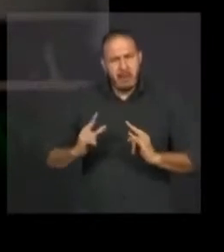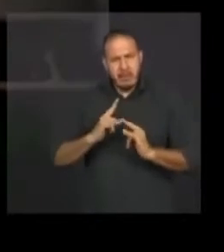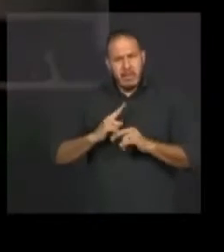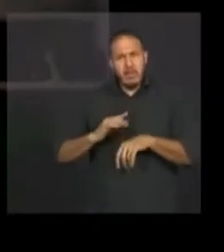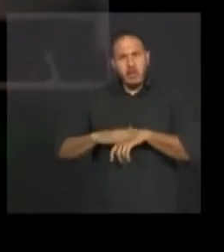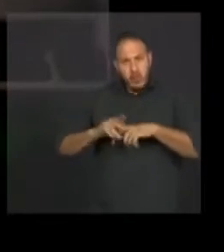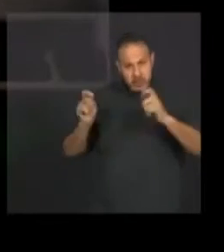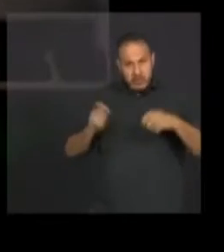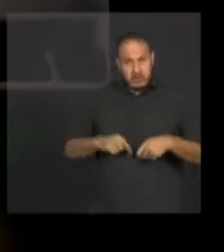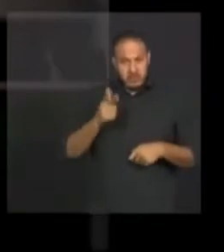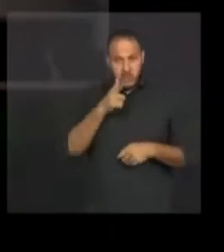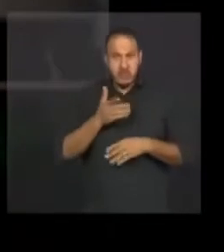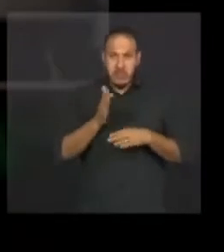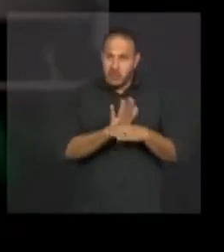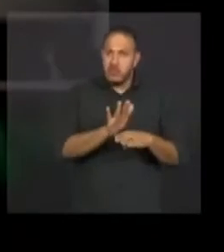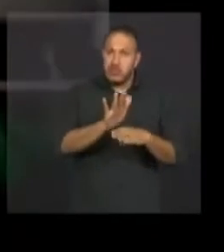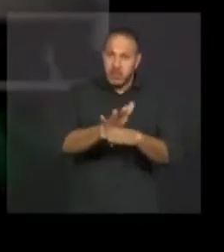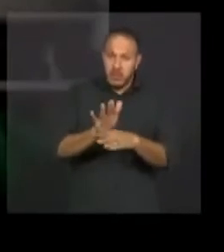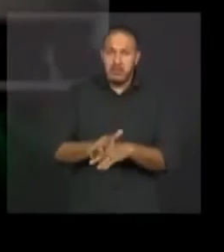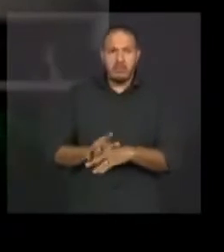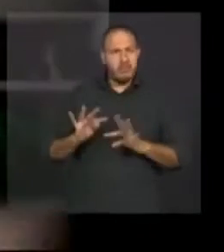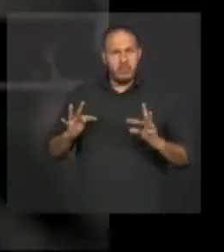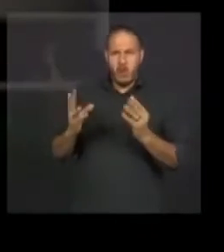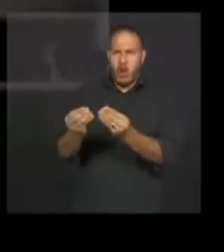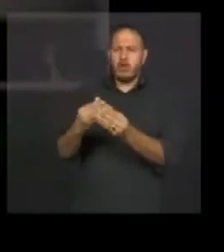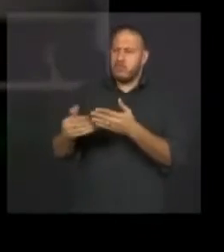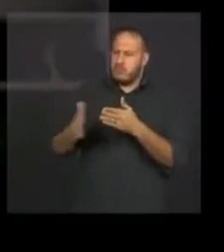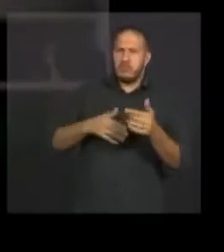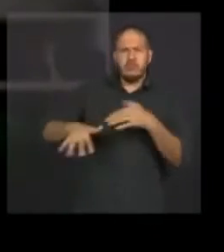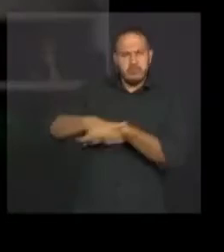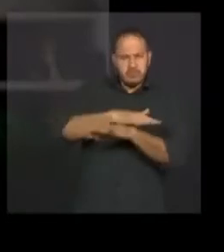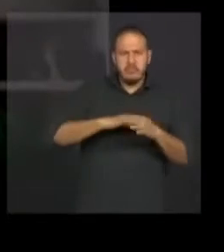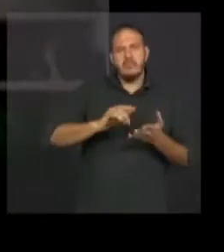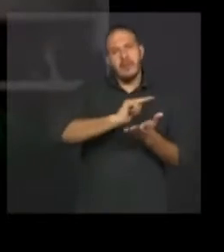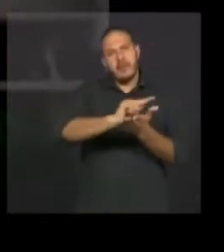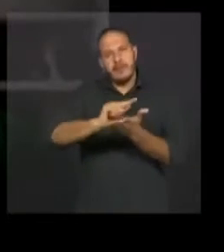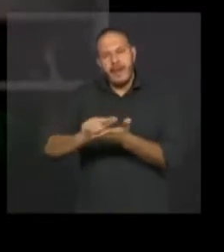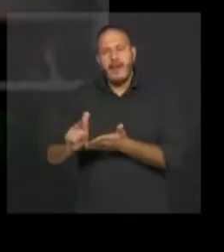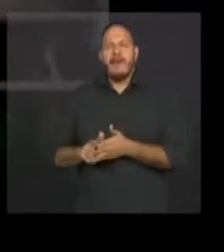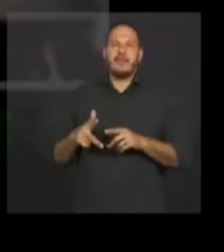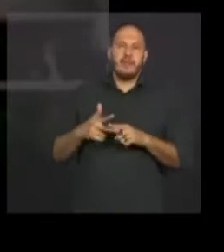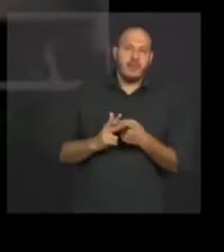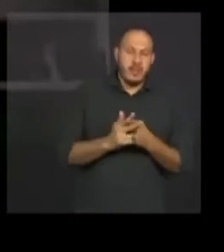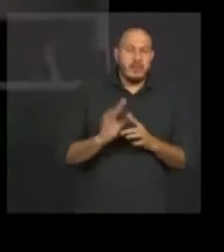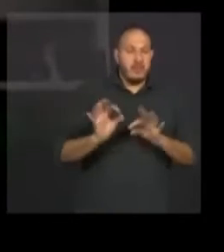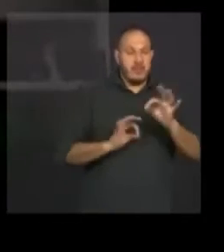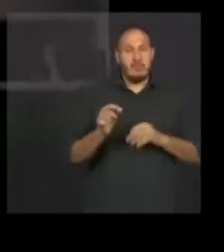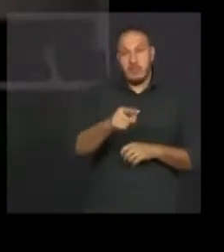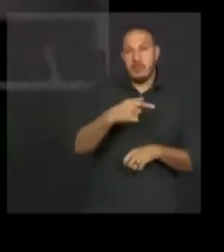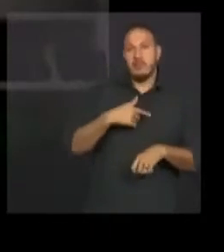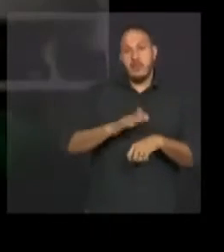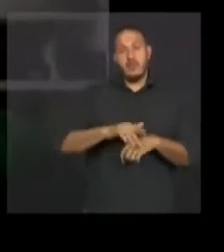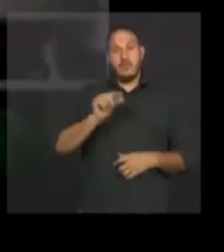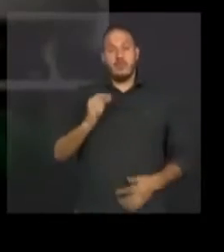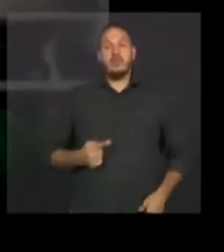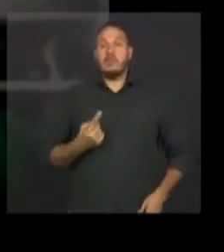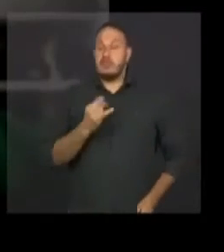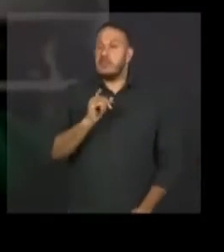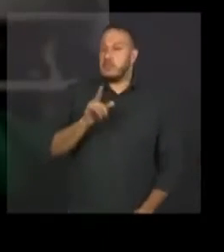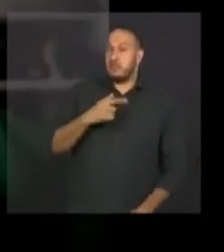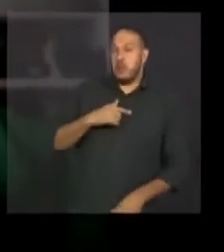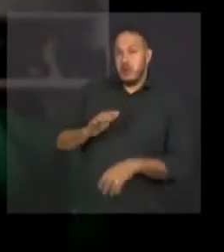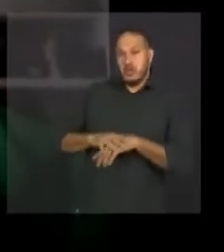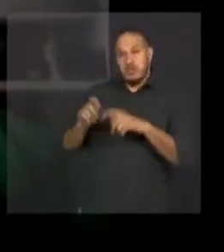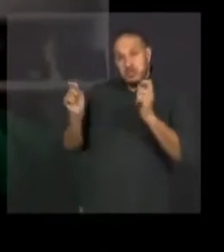condições de contribuir com o próprio funcionamento do camping, com a limpeza, com a manutenção, com a organização, essa é uma escolha. Ou se podem ir para o